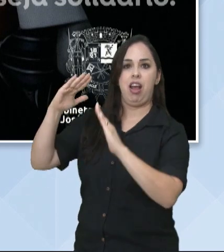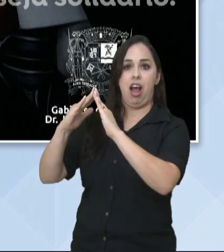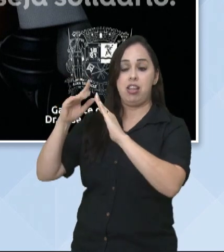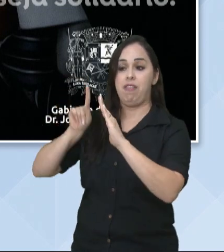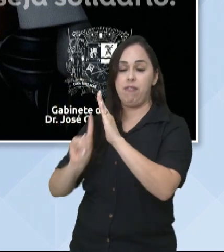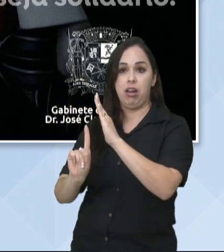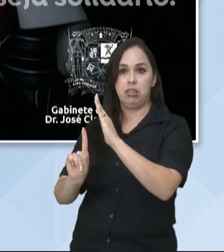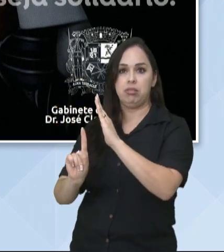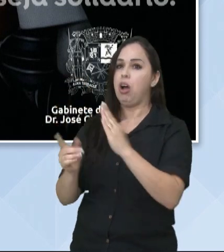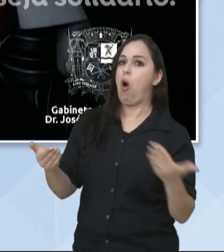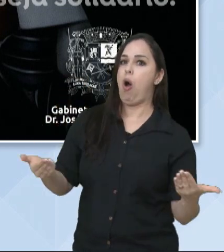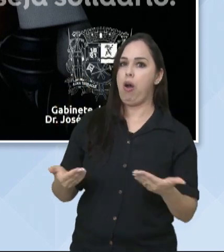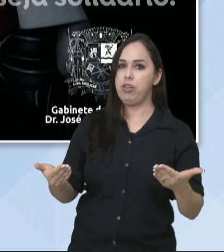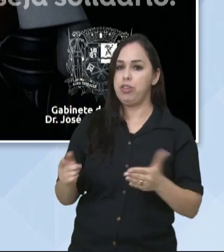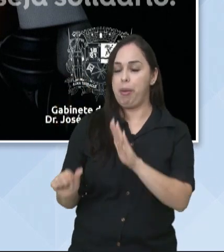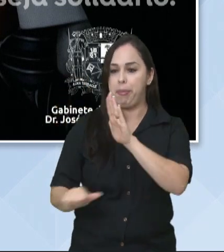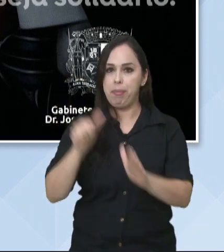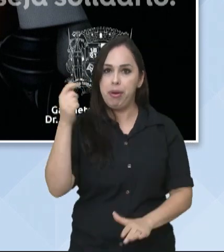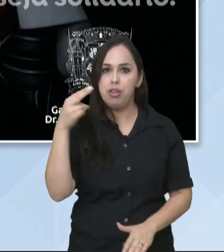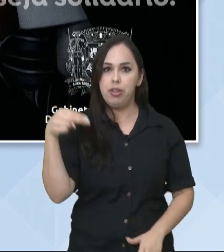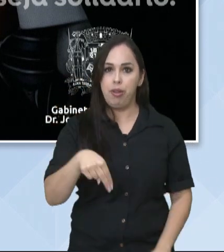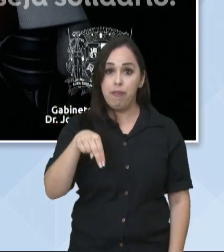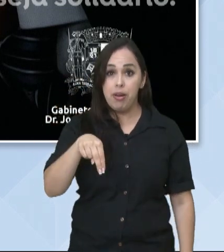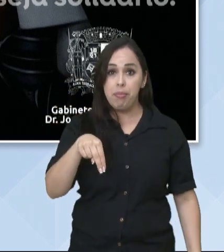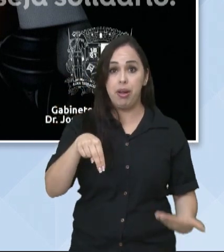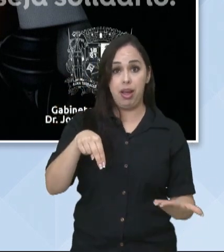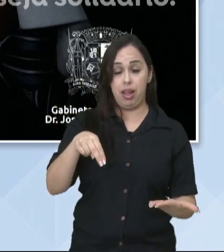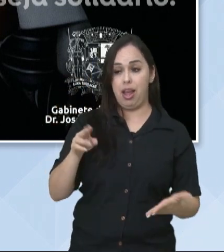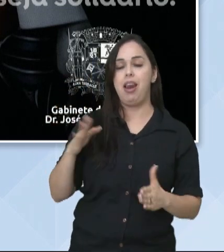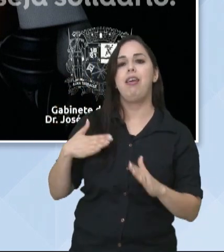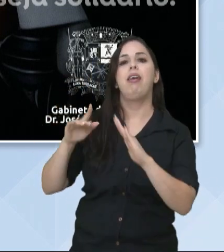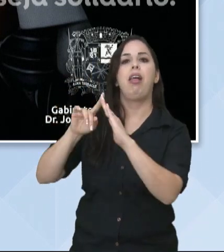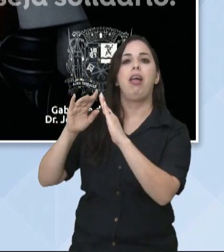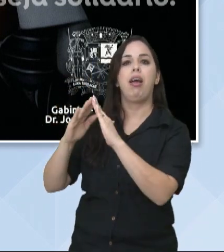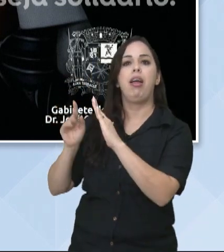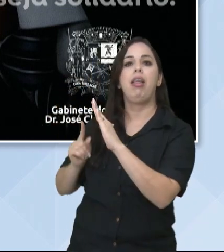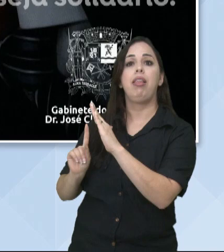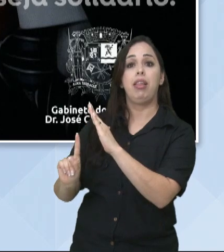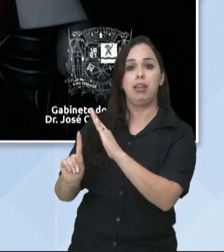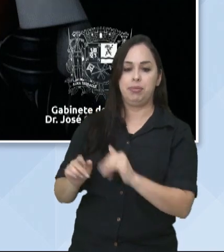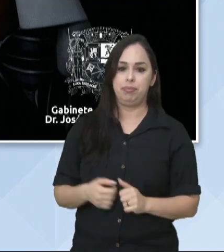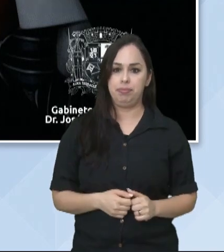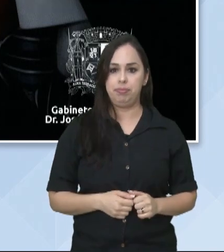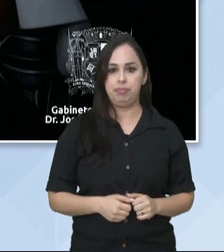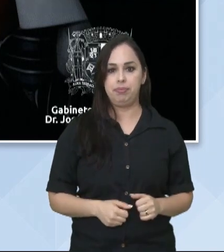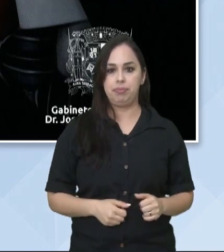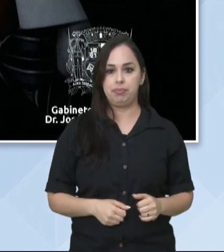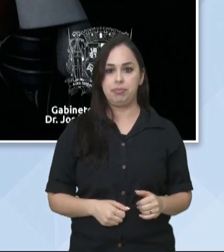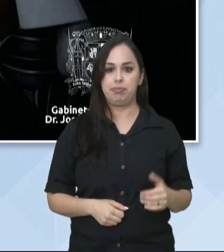O Bolsonaro hoje, ele está, dia 1º de novembro, ele está fazendo o Fique em Casa. Próximo.